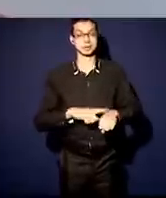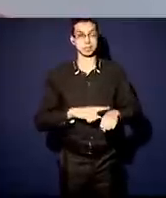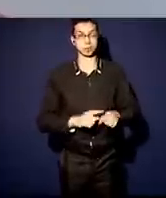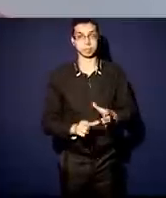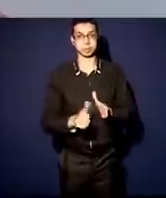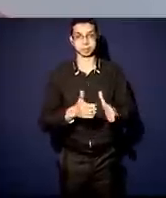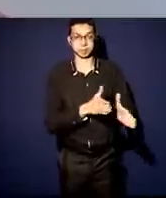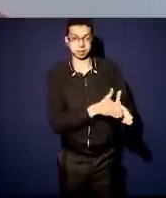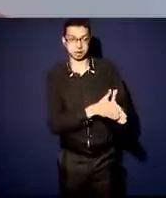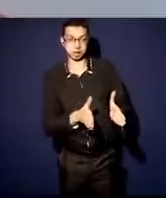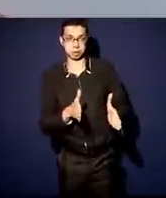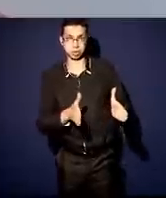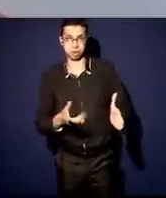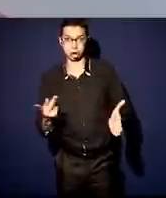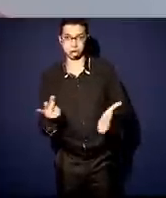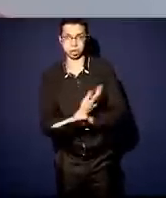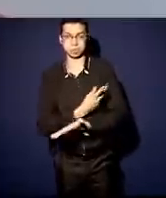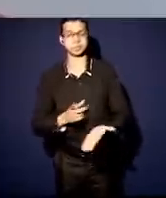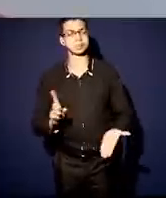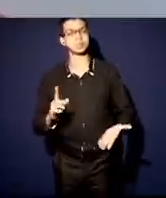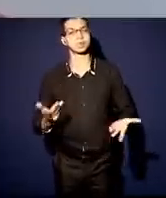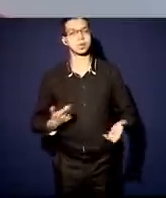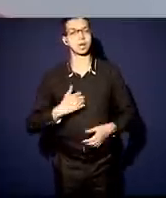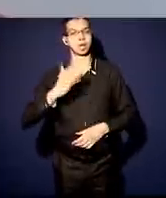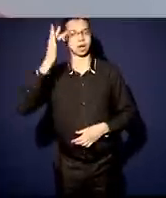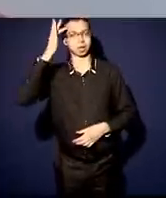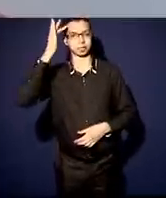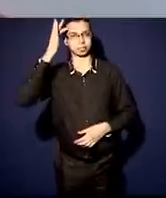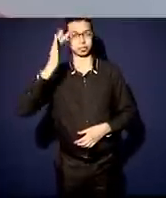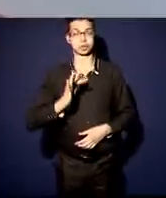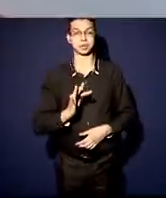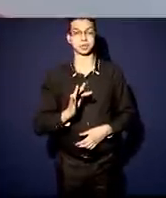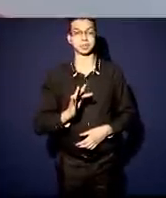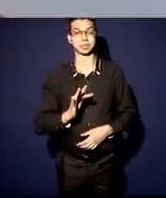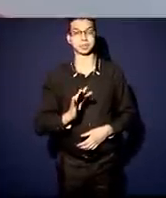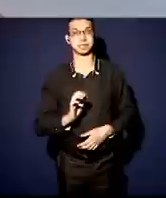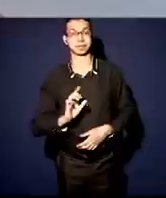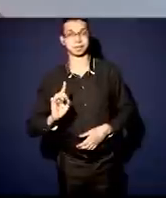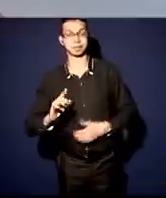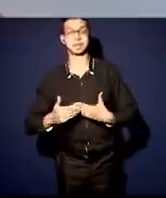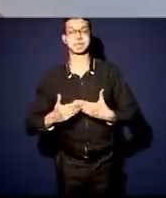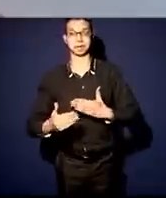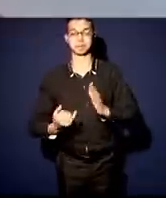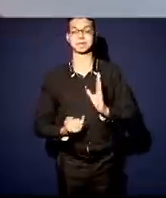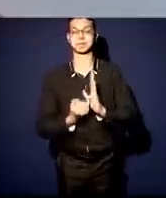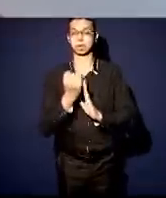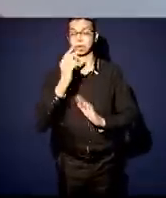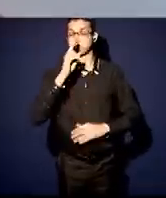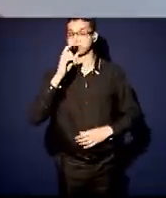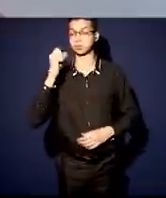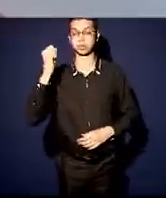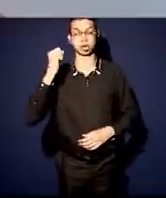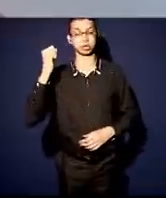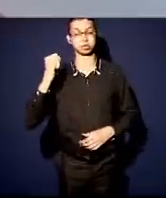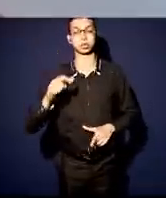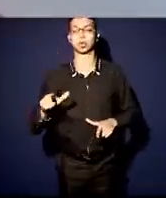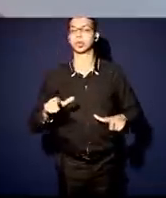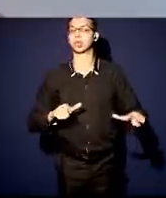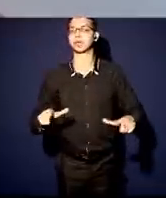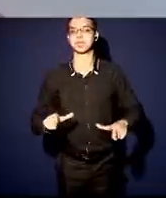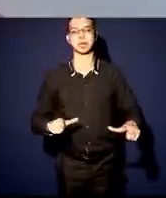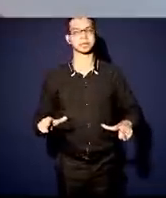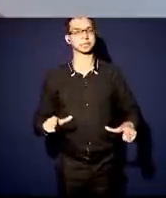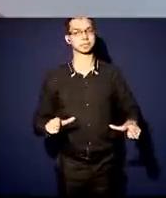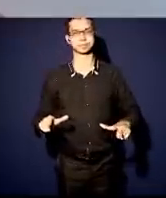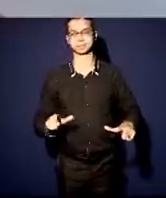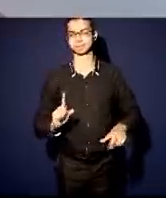minha visão é que o Fed vai acomodar uma inflação mais alta e não vai trabalhar com um juro